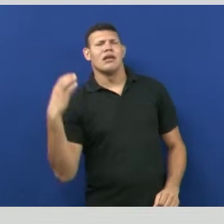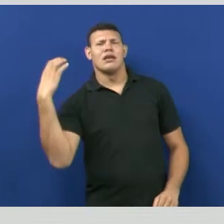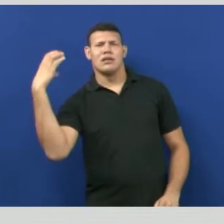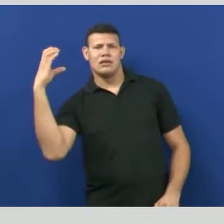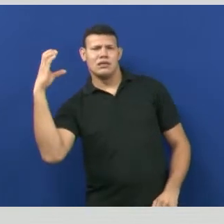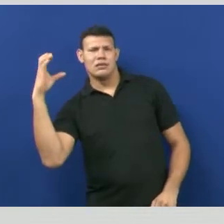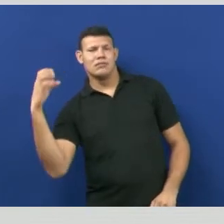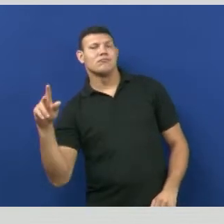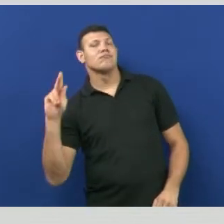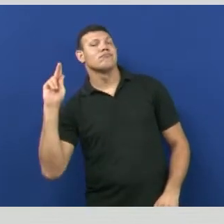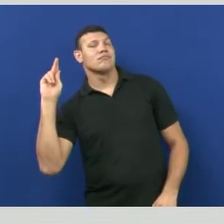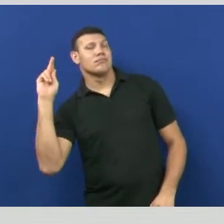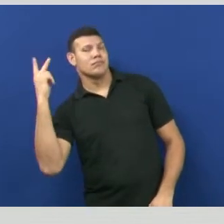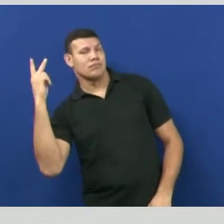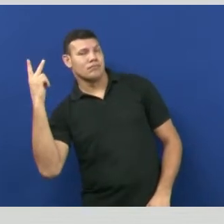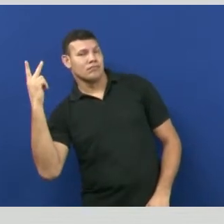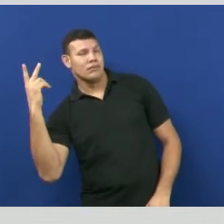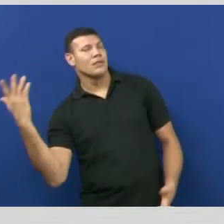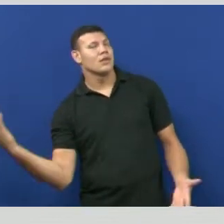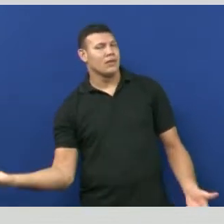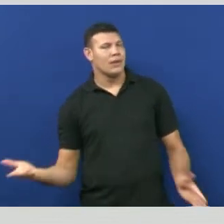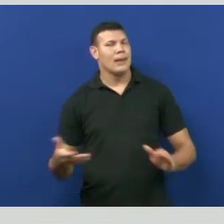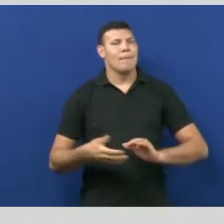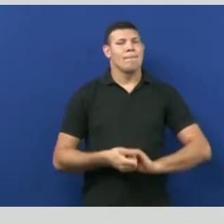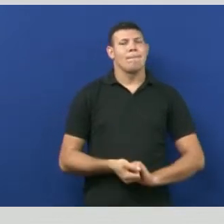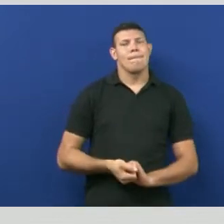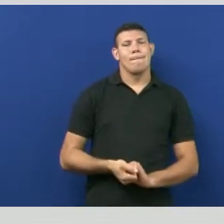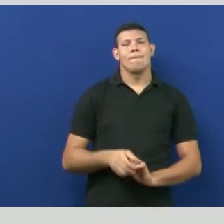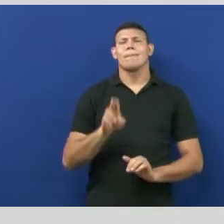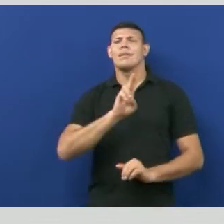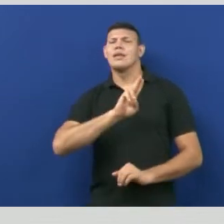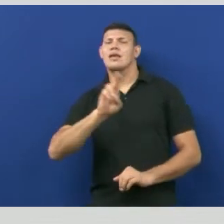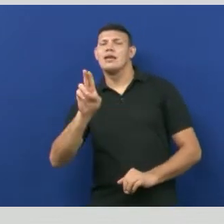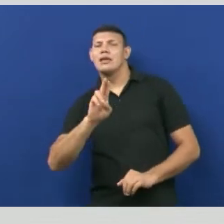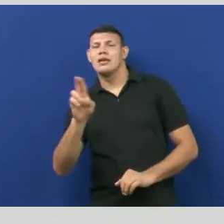carbono e hidrogênio. Por isso que o nome deles são